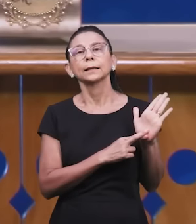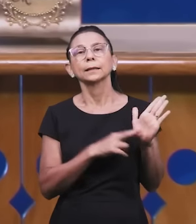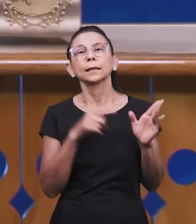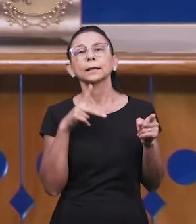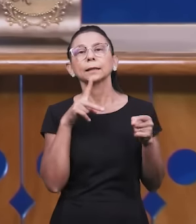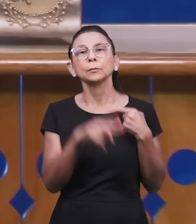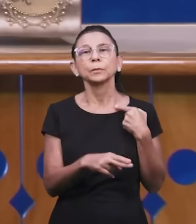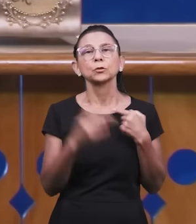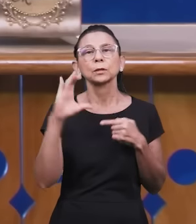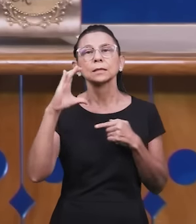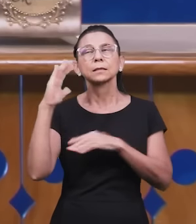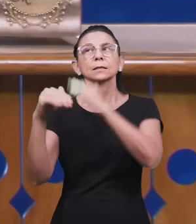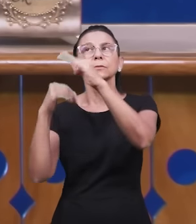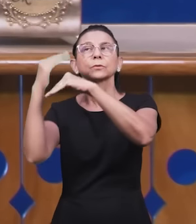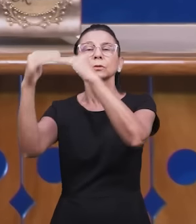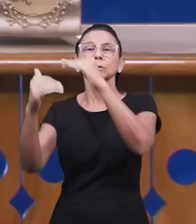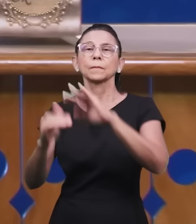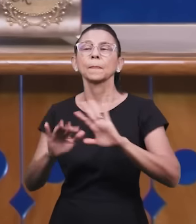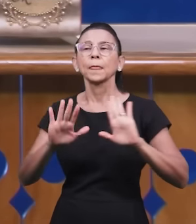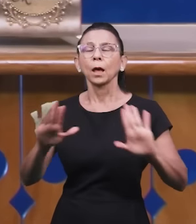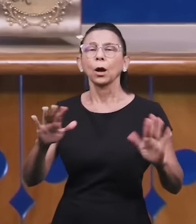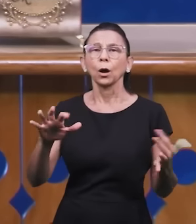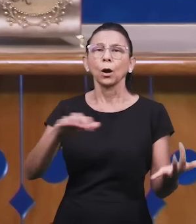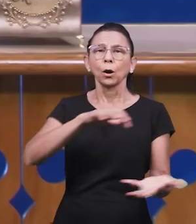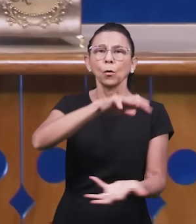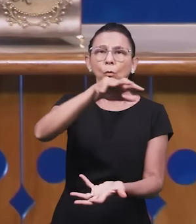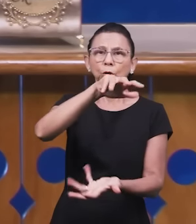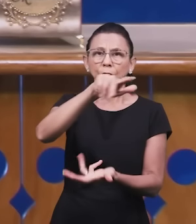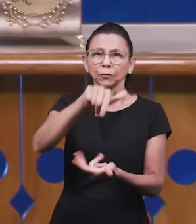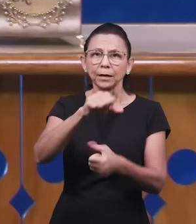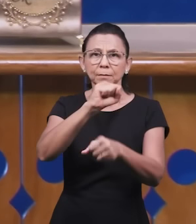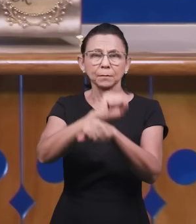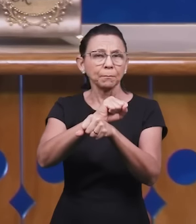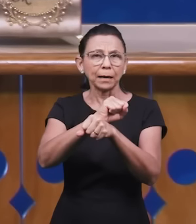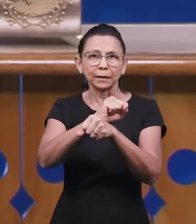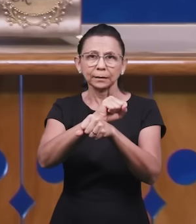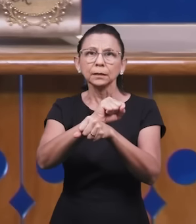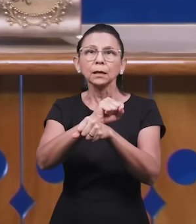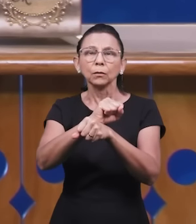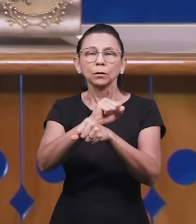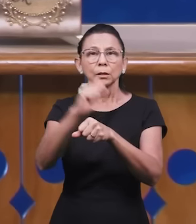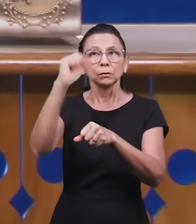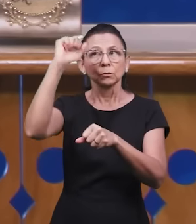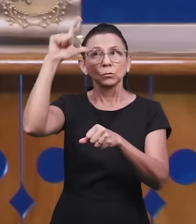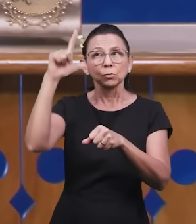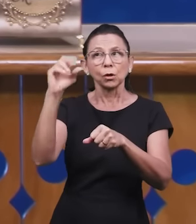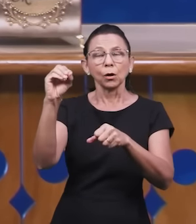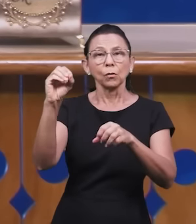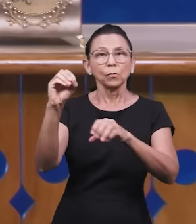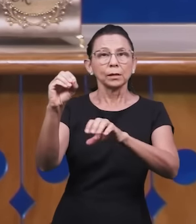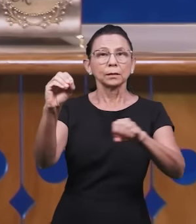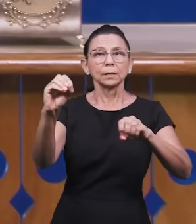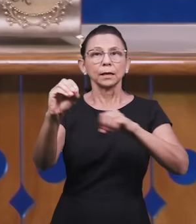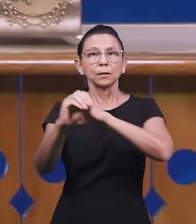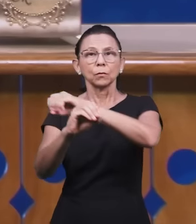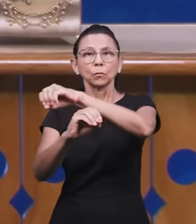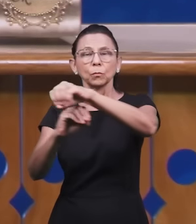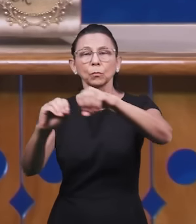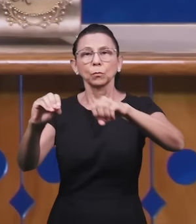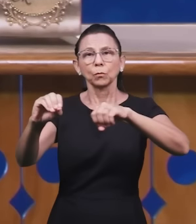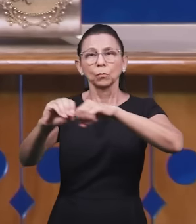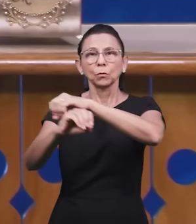evoluísse, Copérnico foi aquele que disse assim, olha, a Terra não é estática, ela gira em torno do Sol. Depois nós vemos aqui